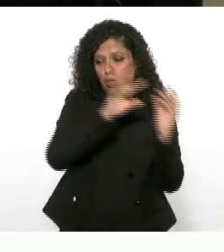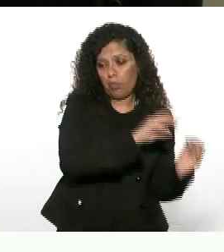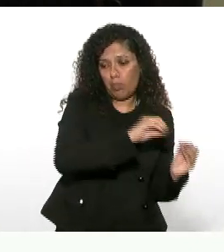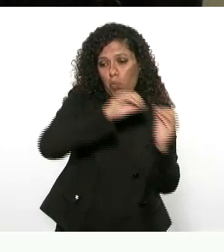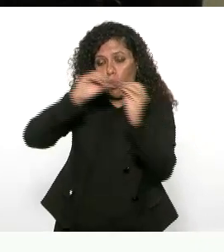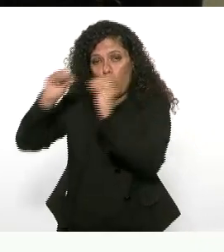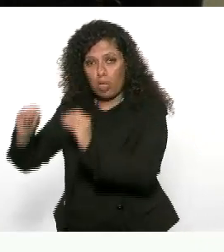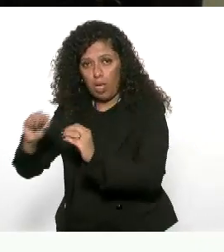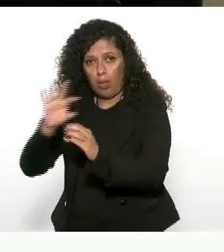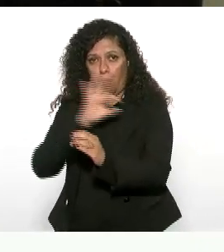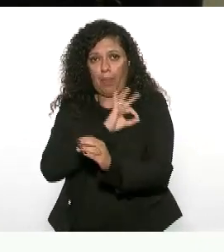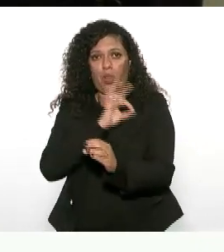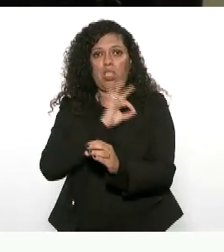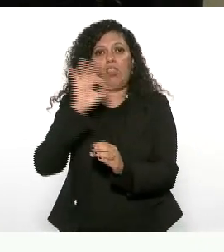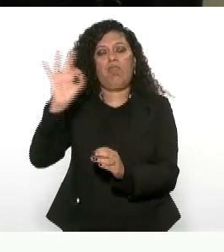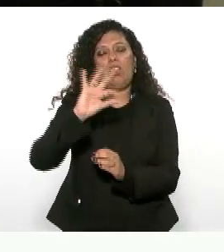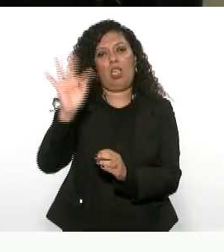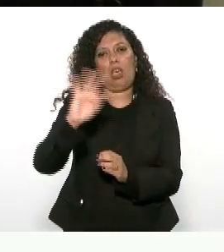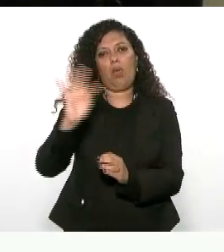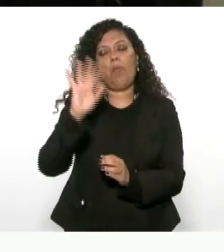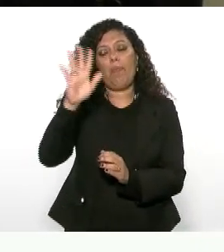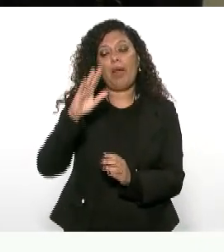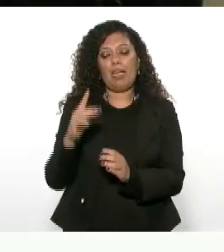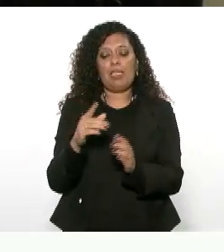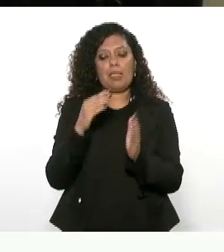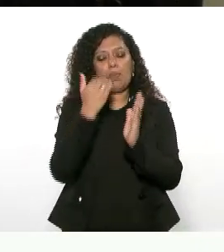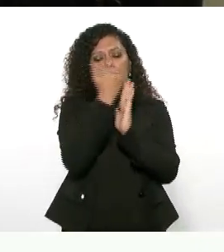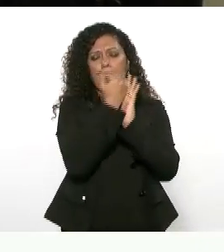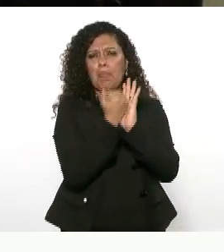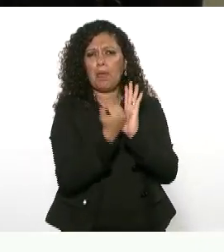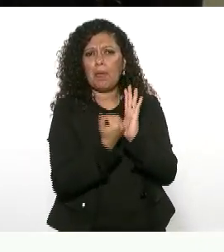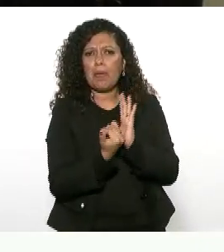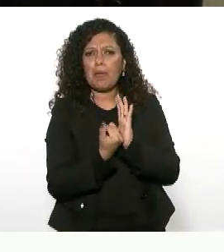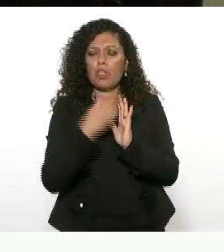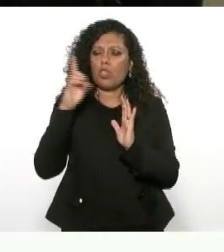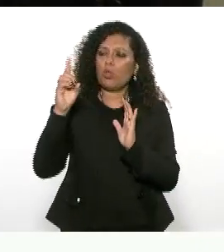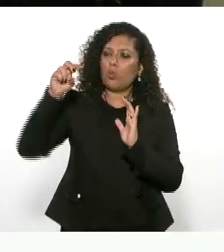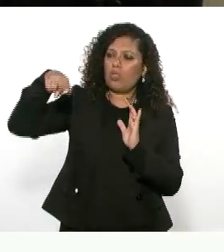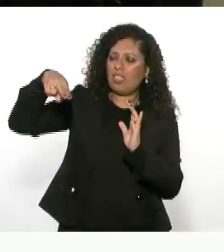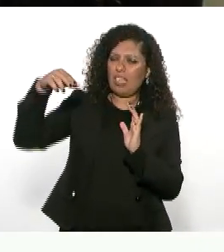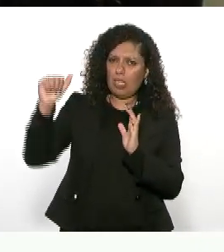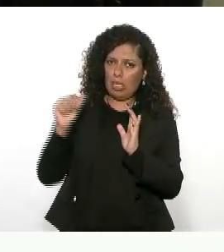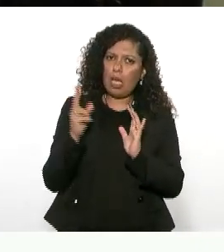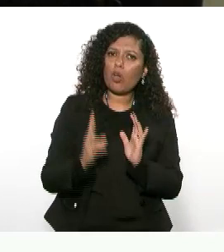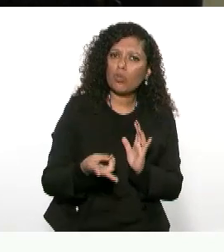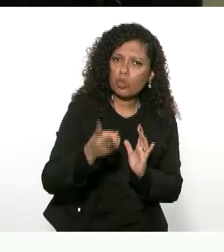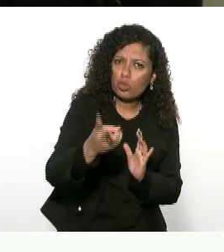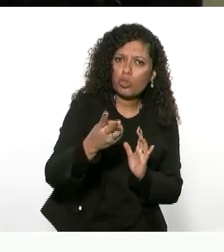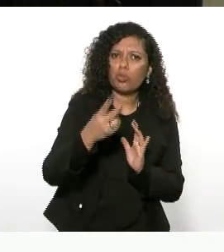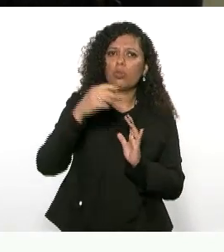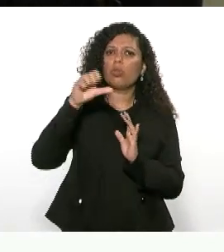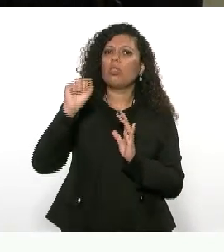Federal. Mas a base de perfil genético continua na Senasp e